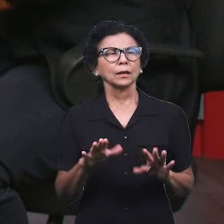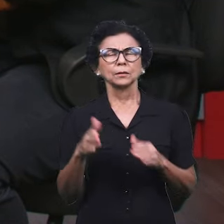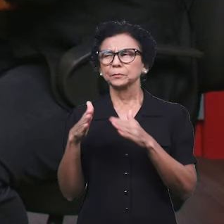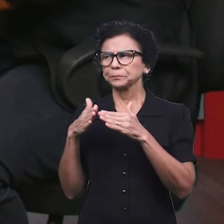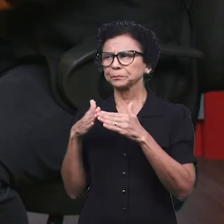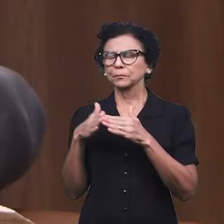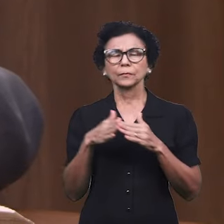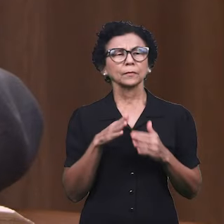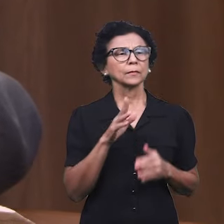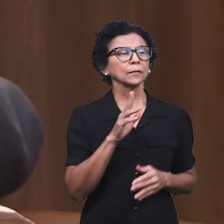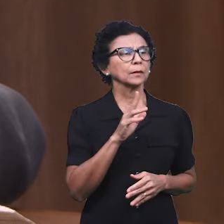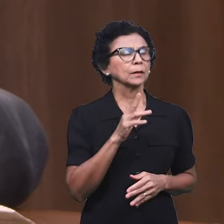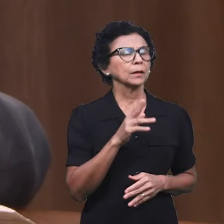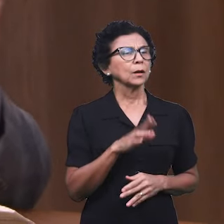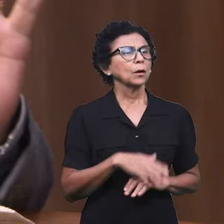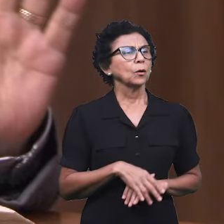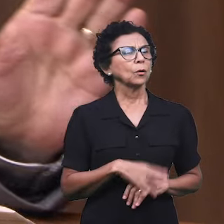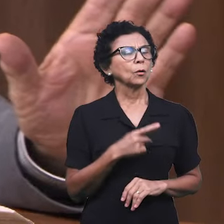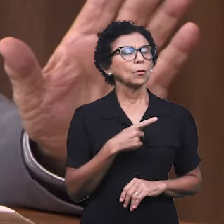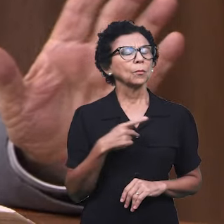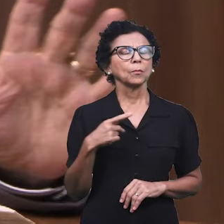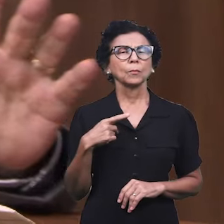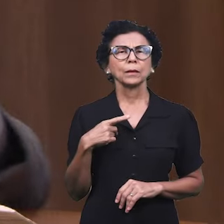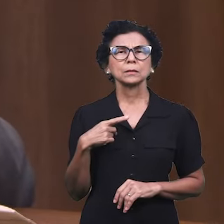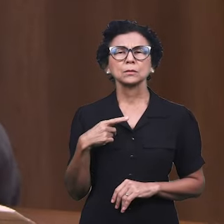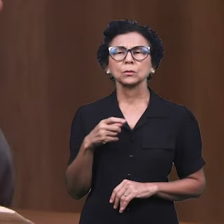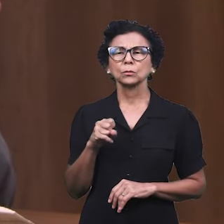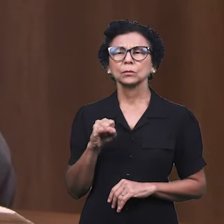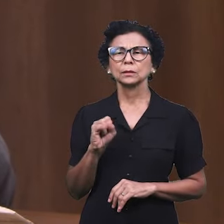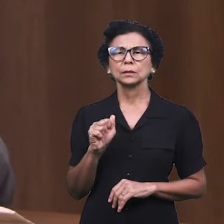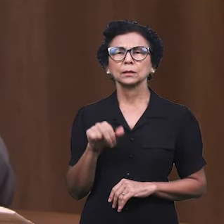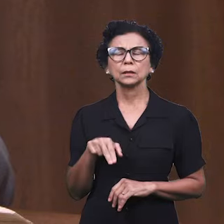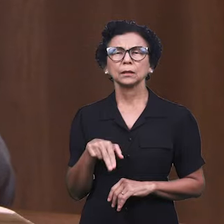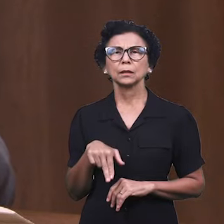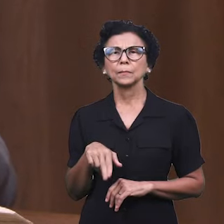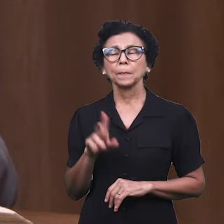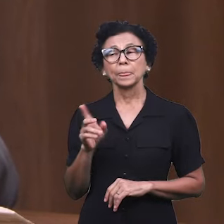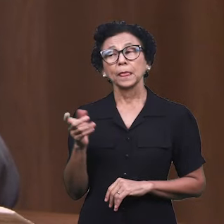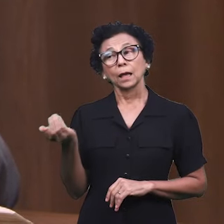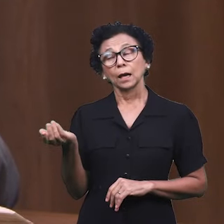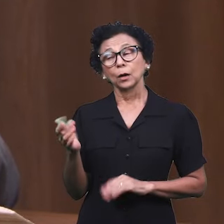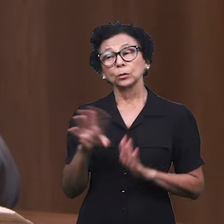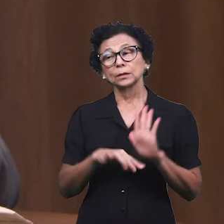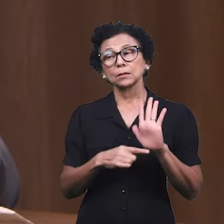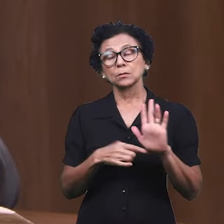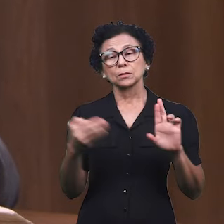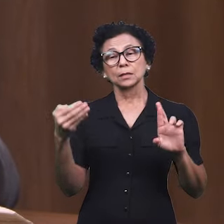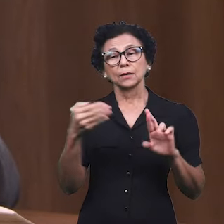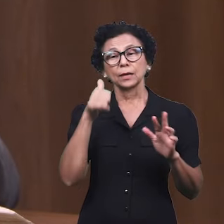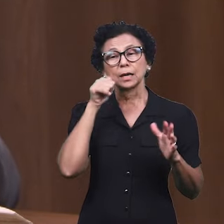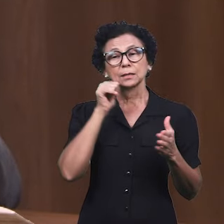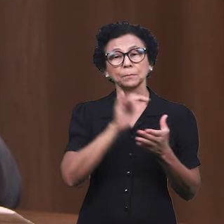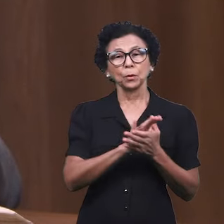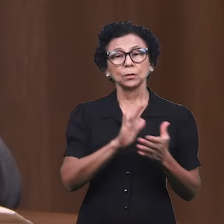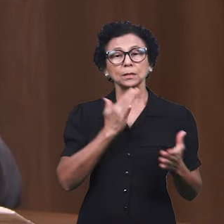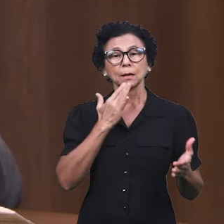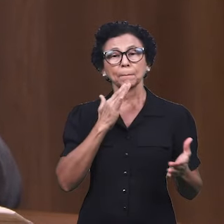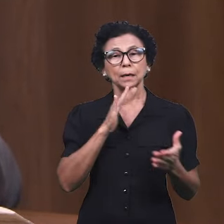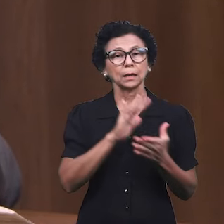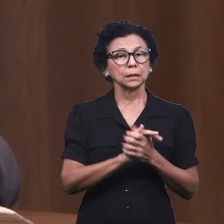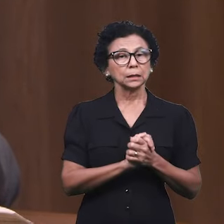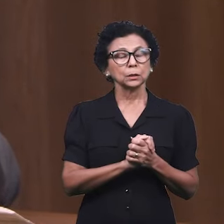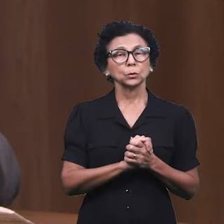respeito aqui dos servos, só um comentáriozinho, né? Ele fala aqui das esposas, fala dos maridos, fala daqueles